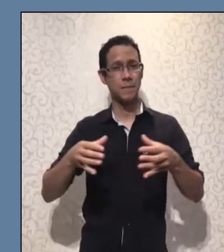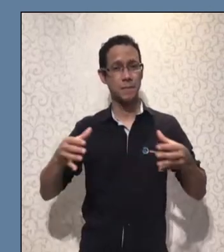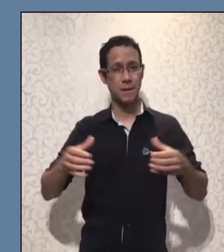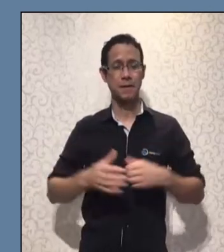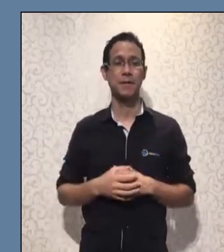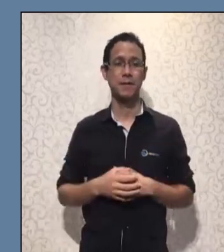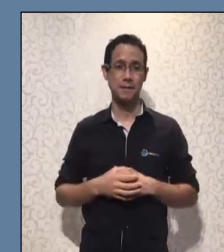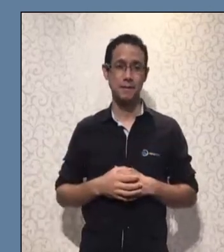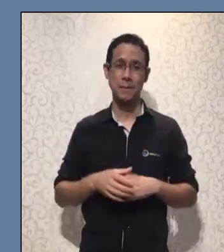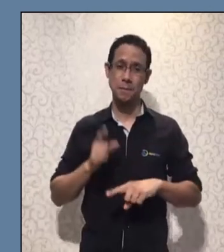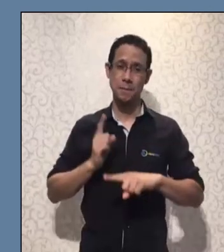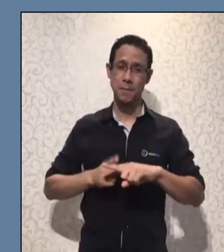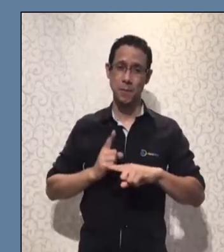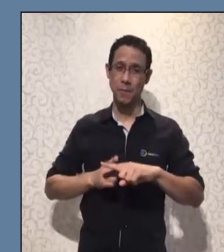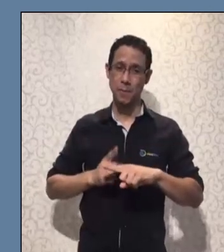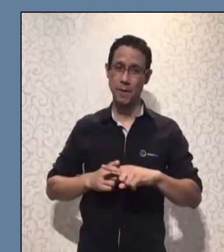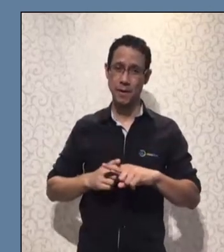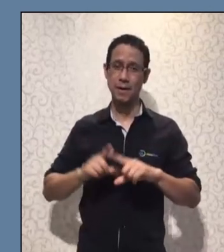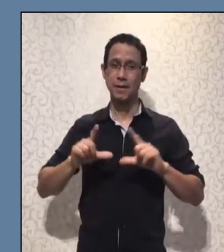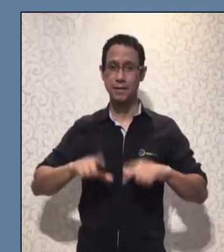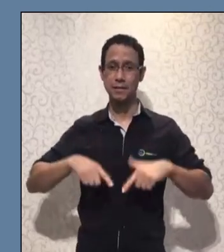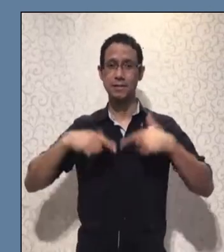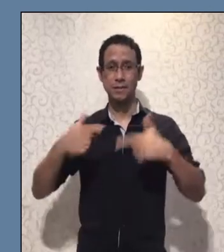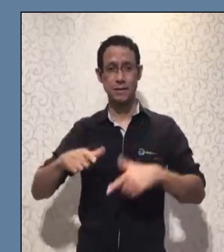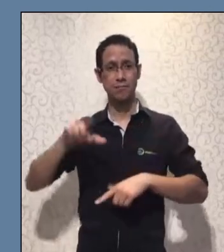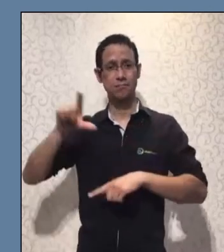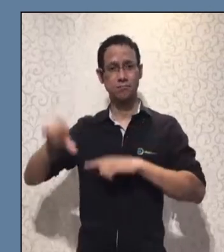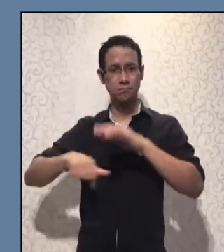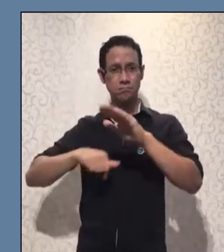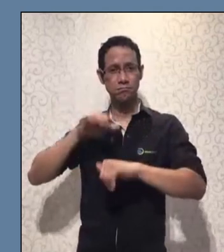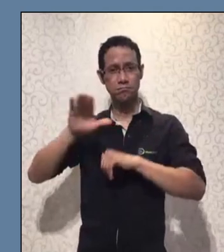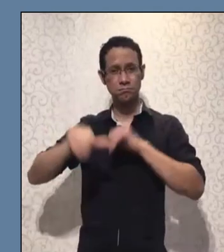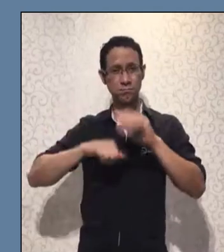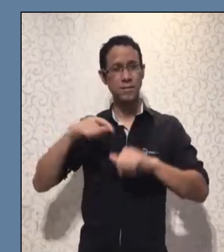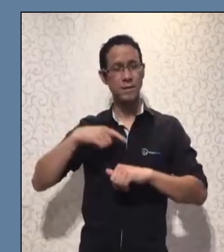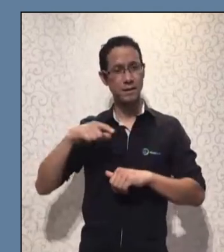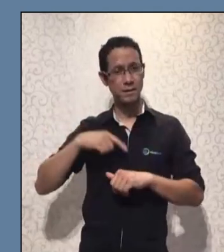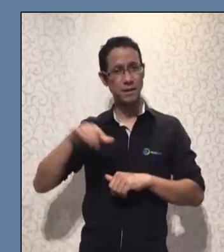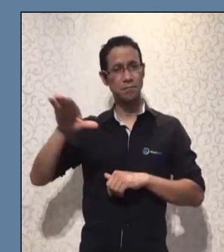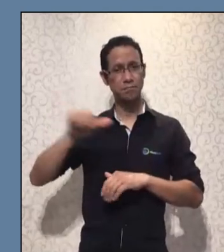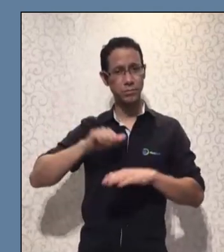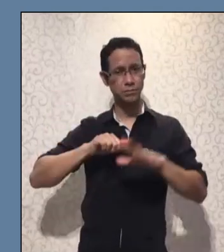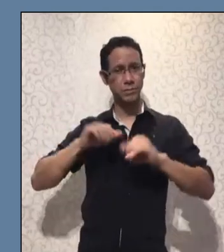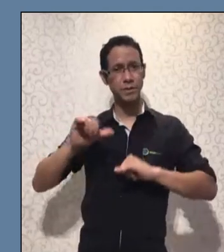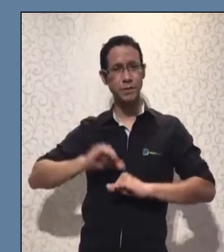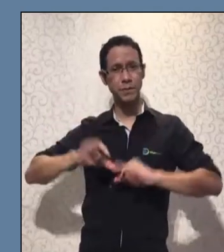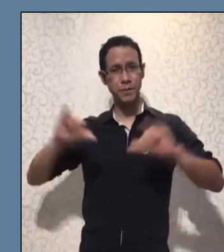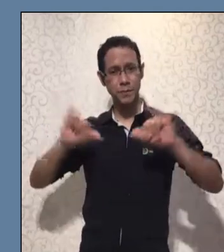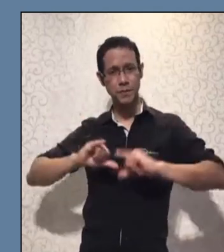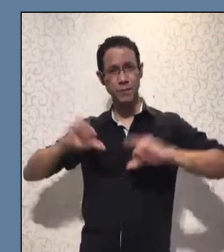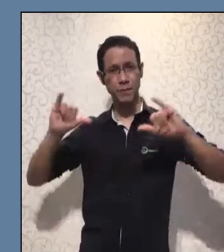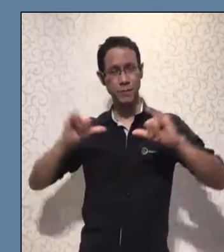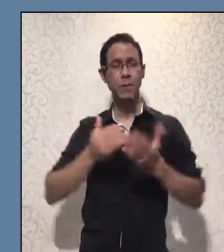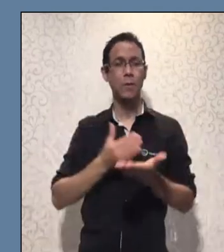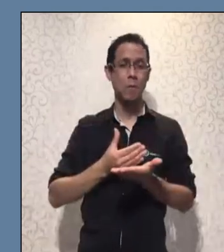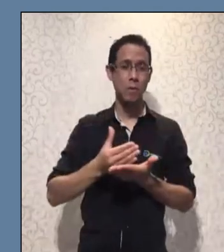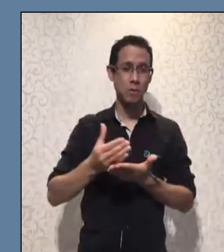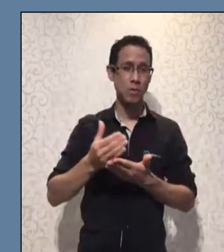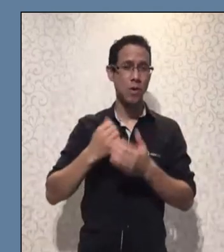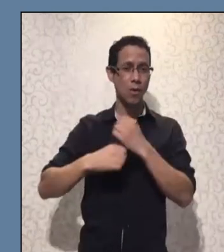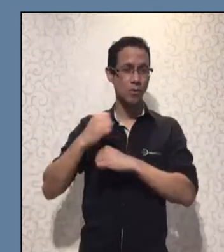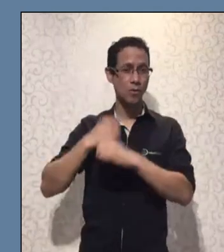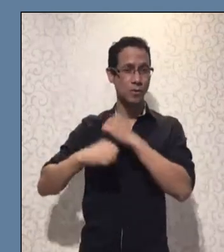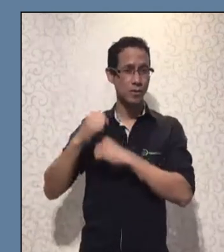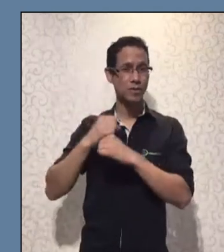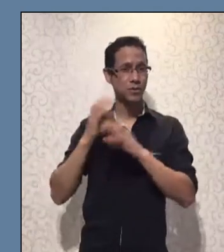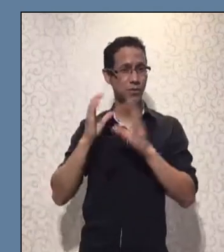ações de formação de públicos mesmo, eu acho que isso começou já há alguns anos. Eu me lembro muito na gestão